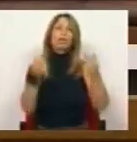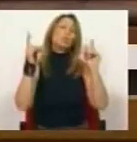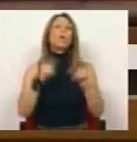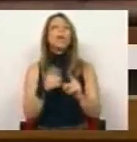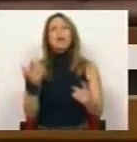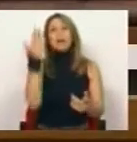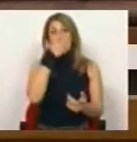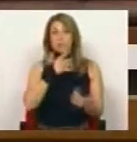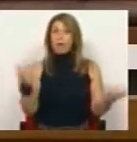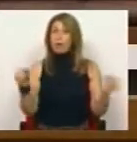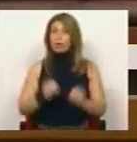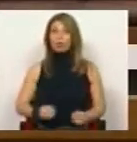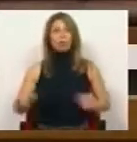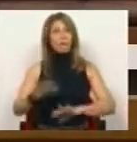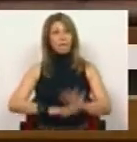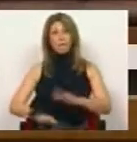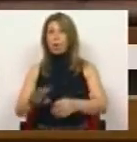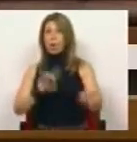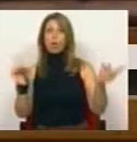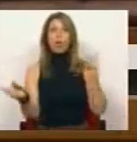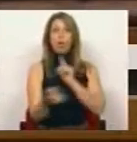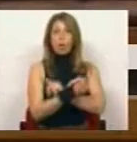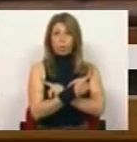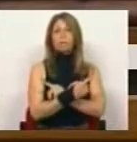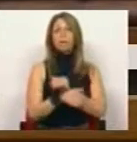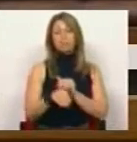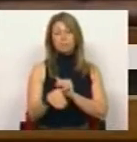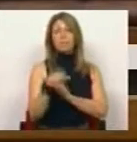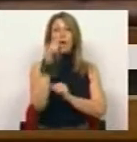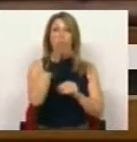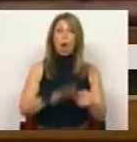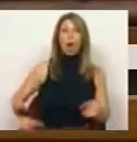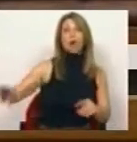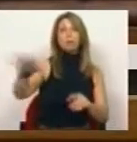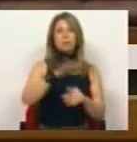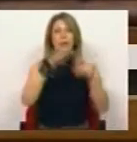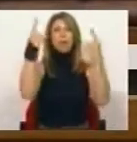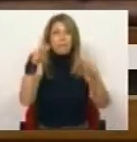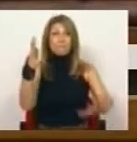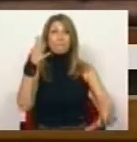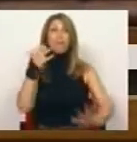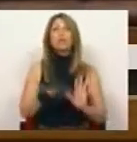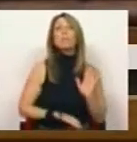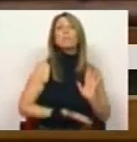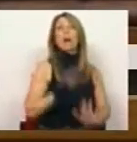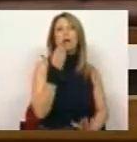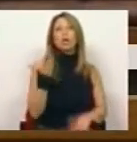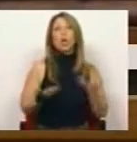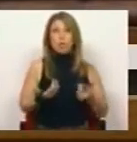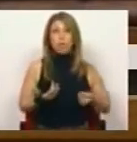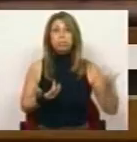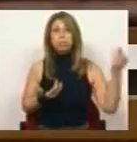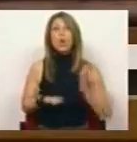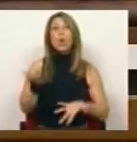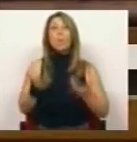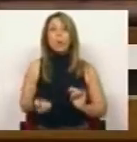se nada for feito em sentido contrário, nos oceanos encontrar-se-á mais plástico do que peixes. É